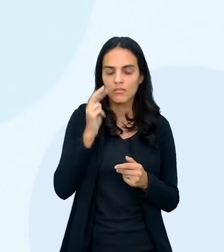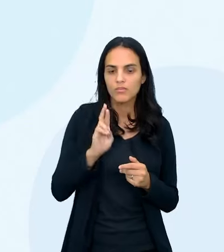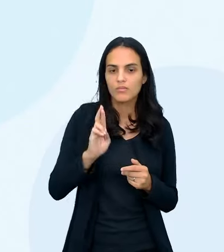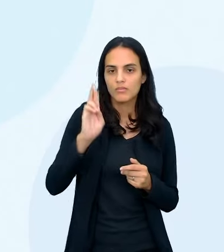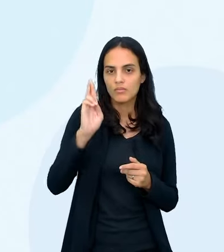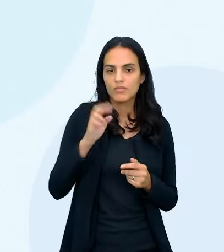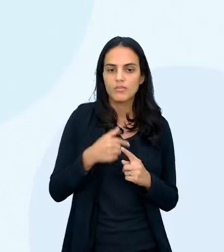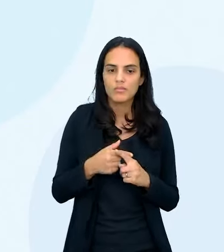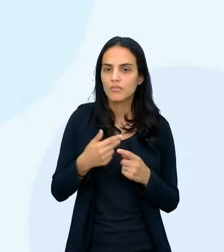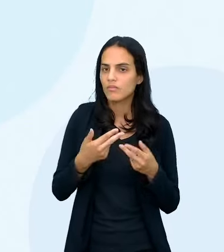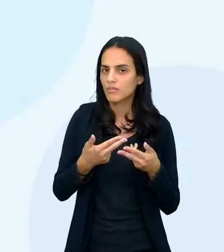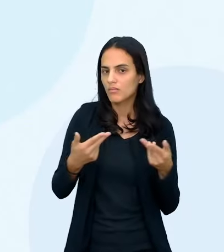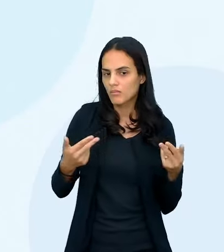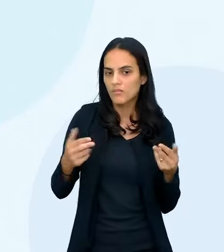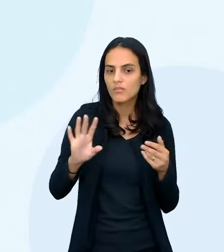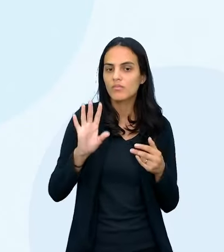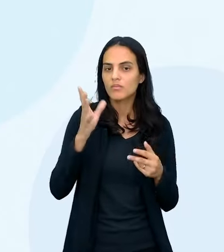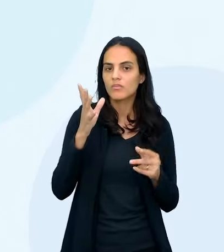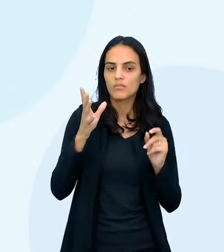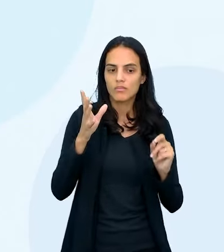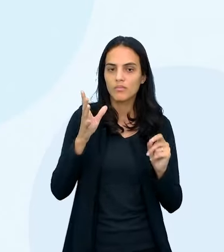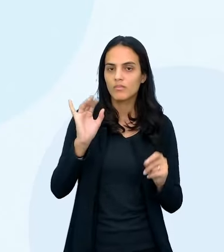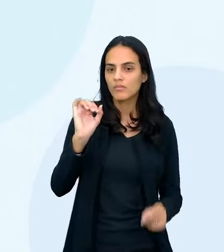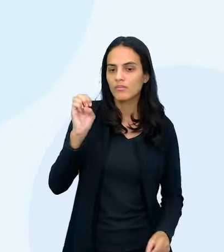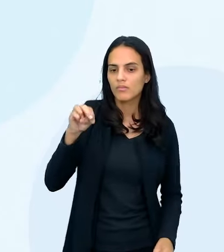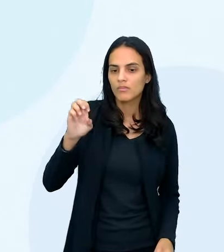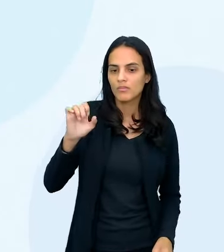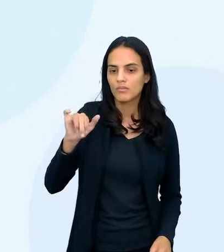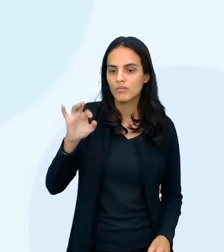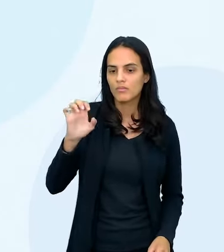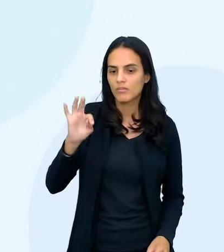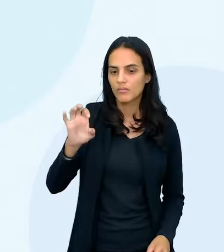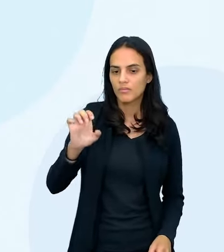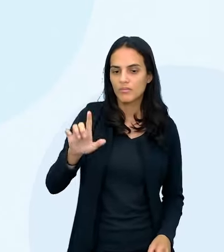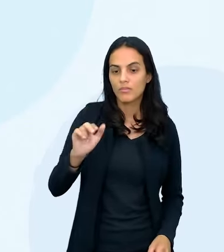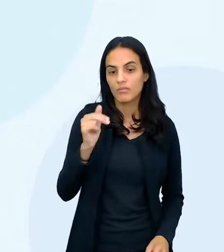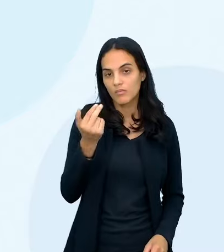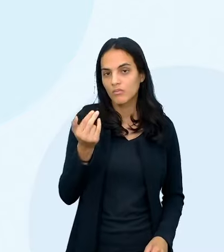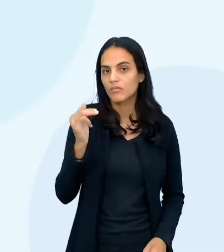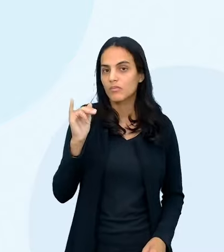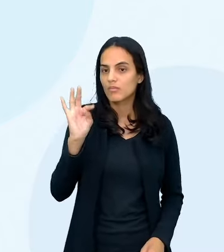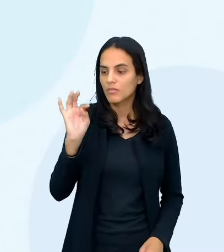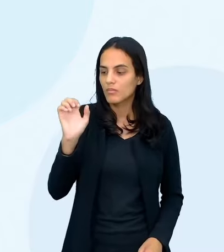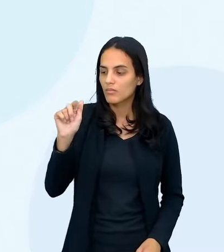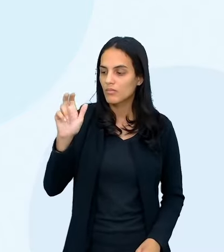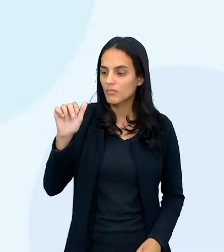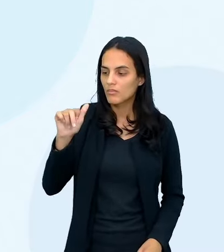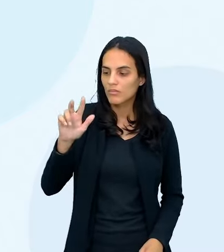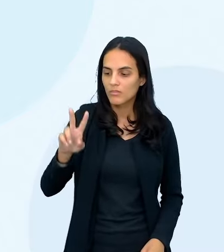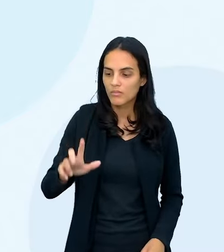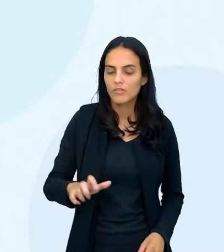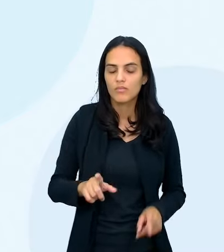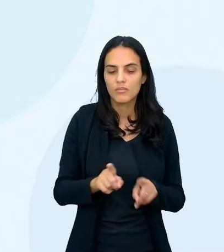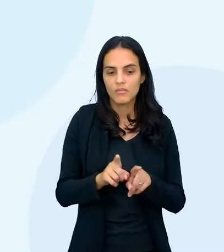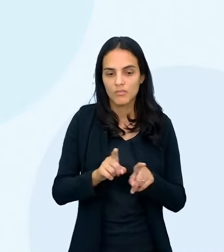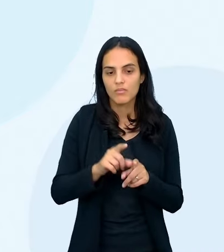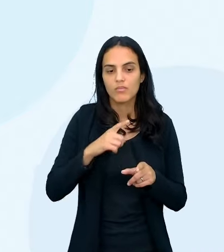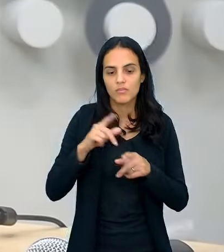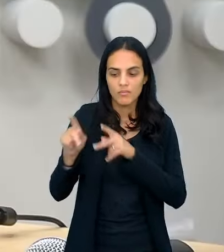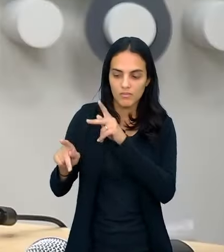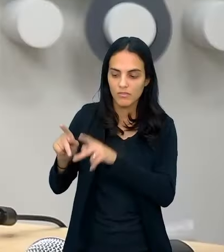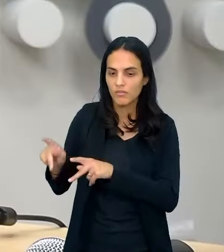dominante. E na maioria das vezes, o que é imaterial, né, que não é tangível, pertence, né, à grande maioria da